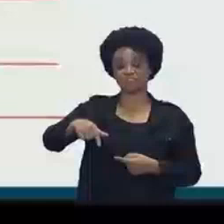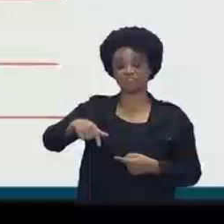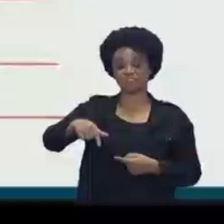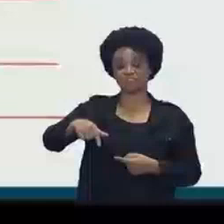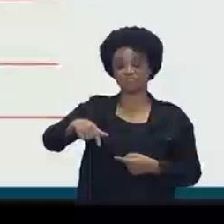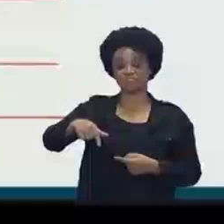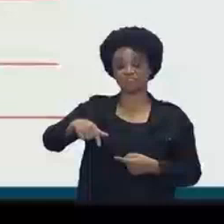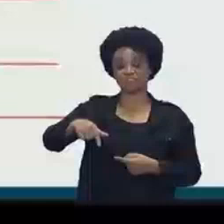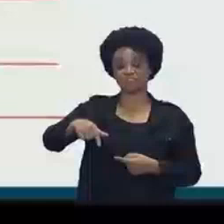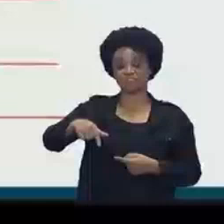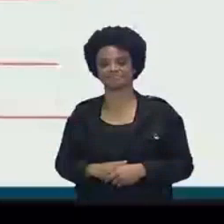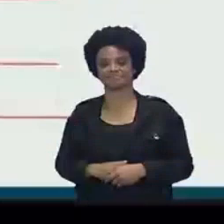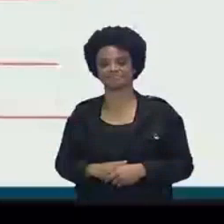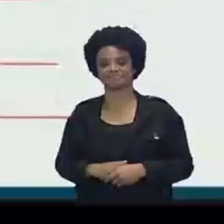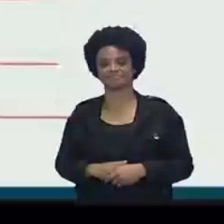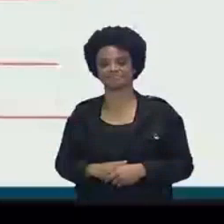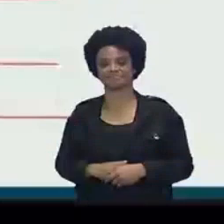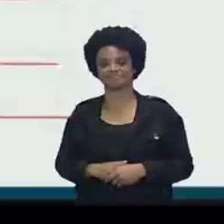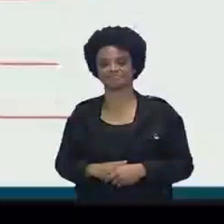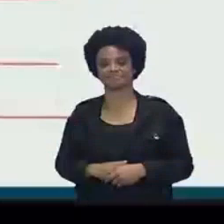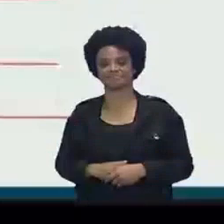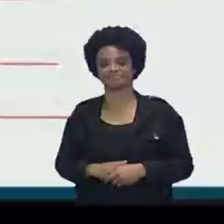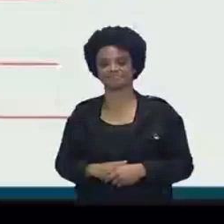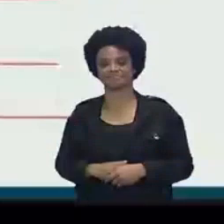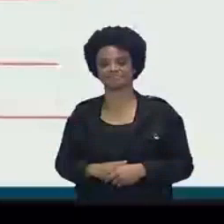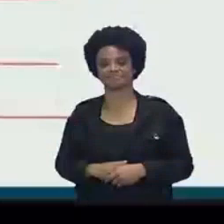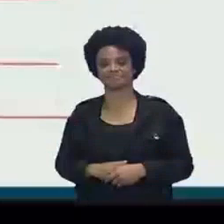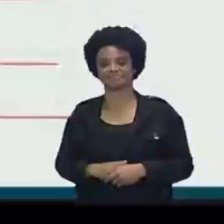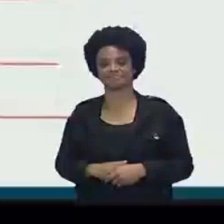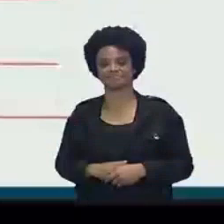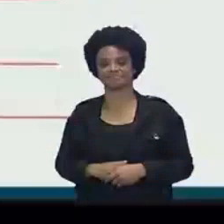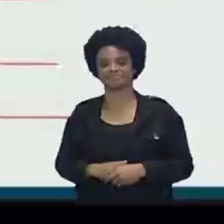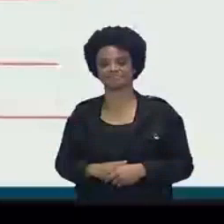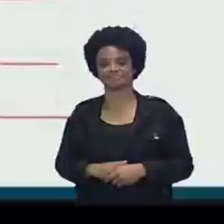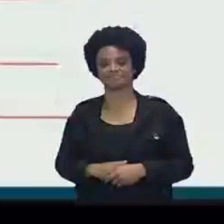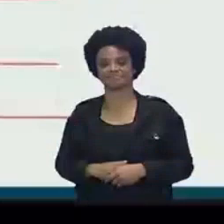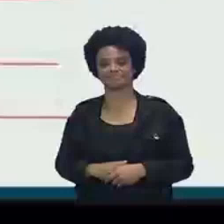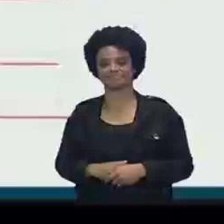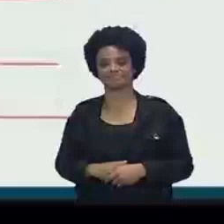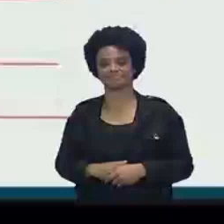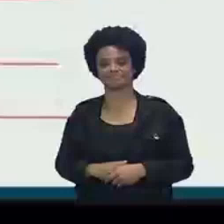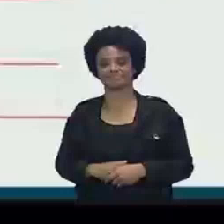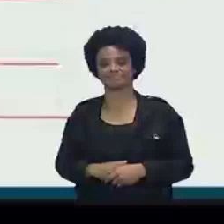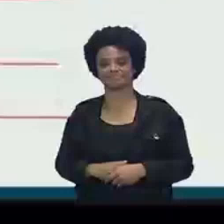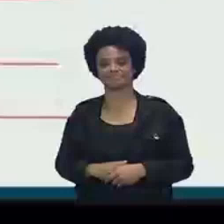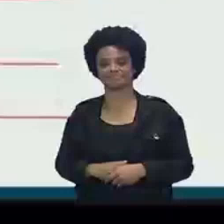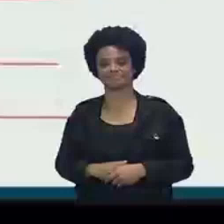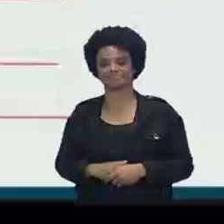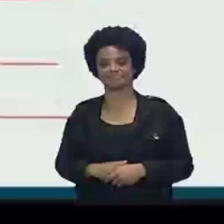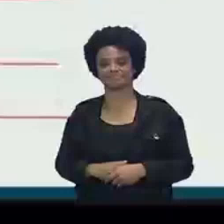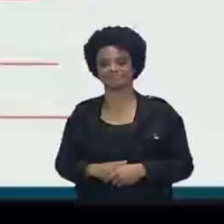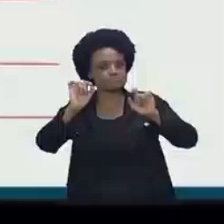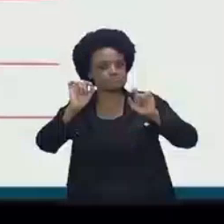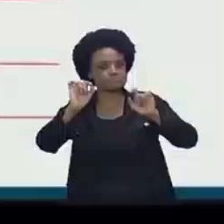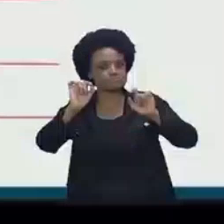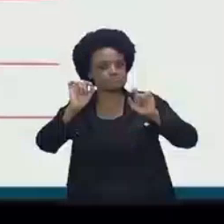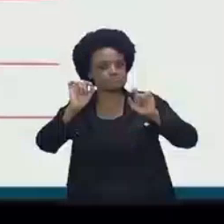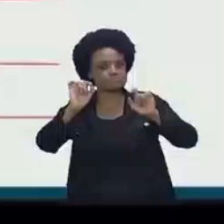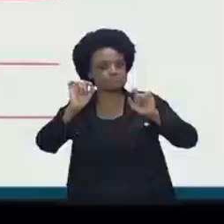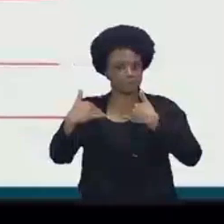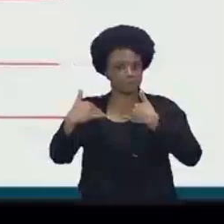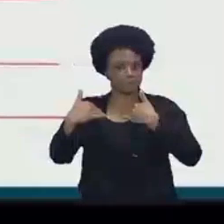E depois 3,56. Obviamente, gente, os valores de vocês vão ser totalmente diferentes